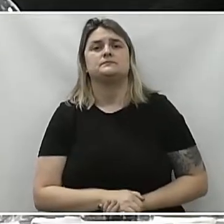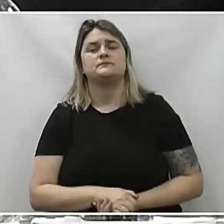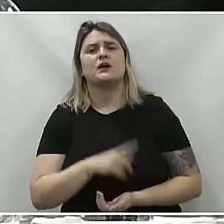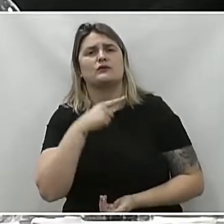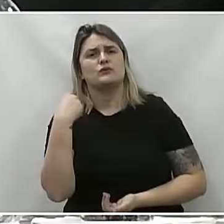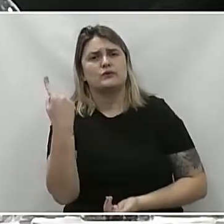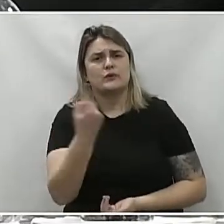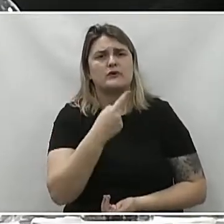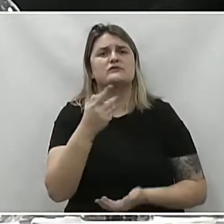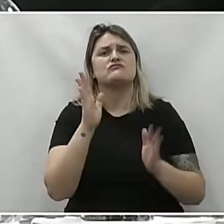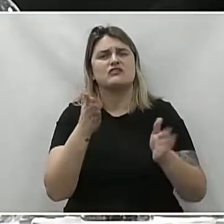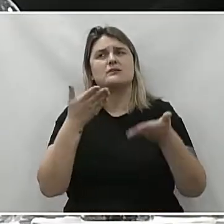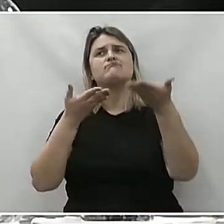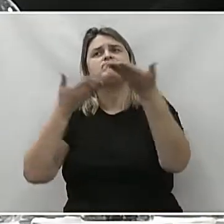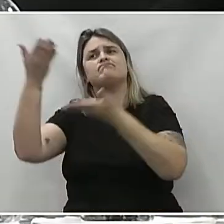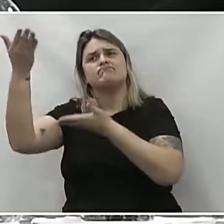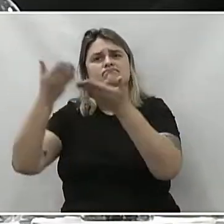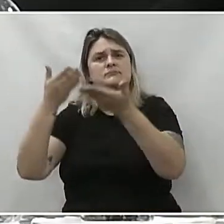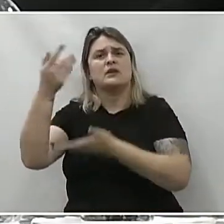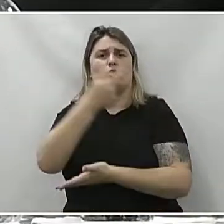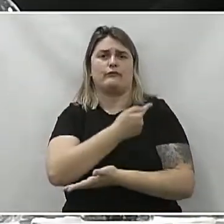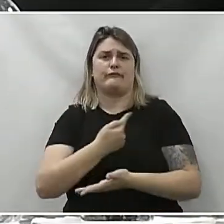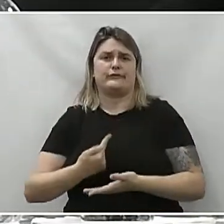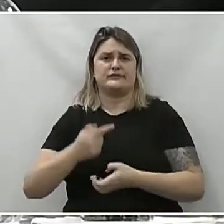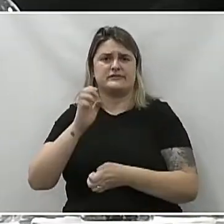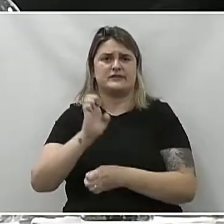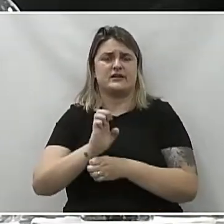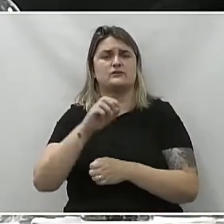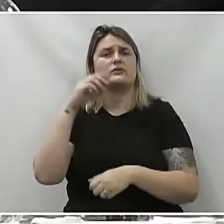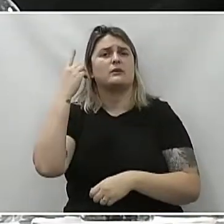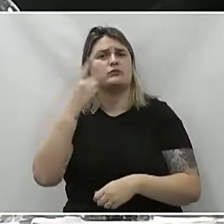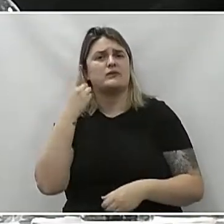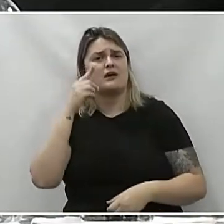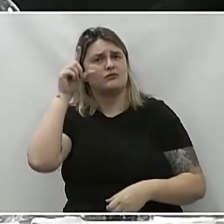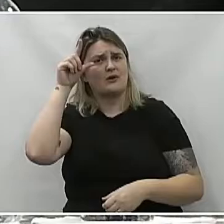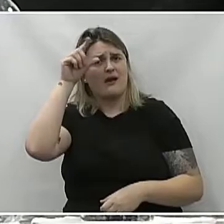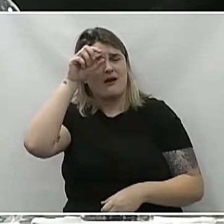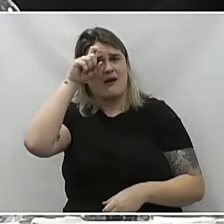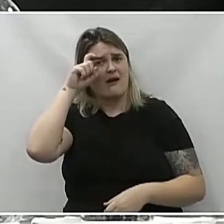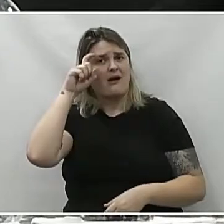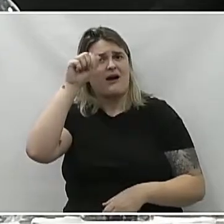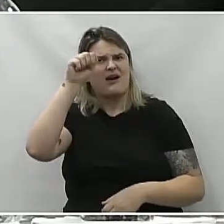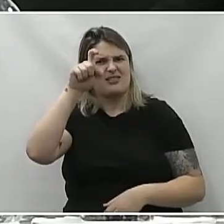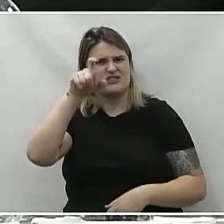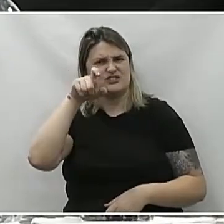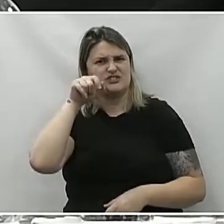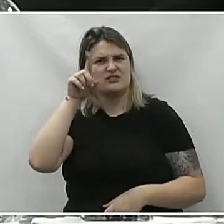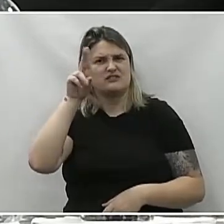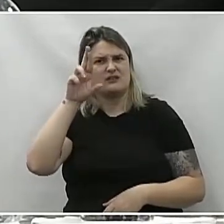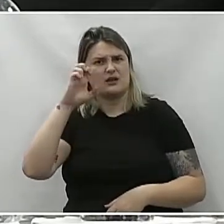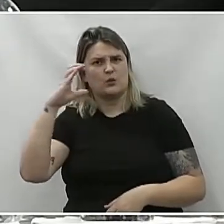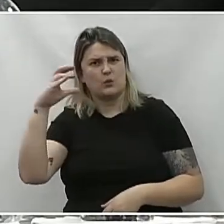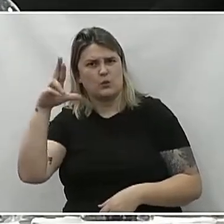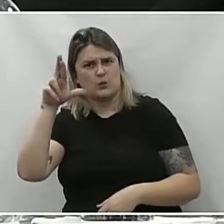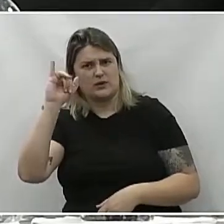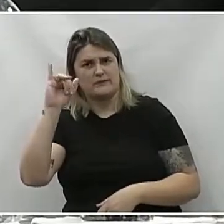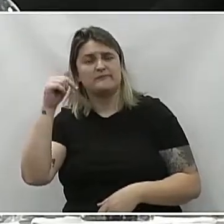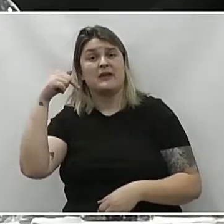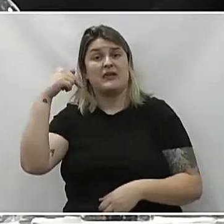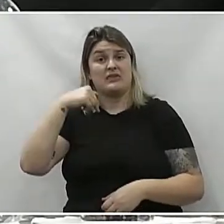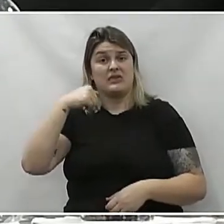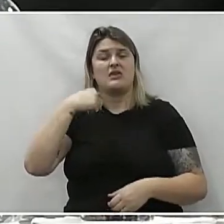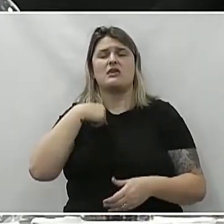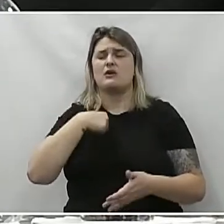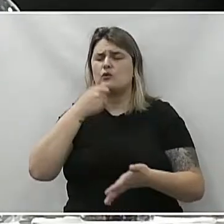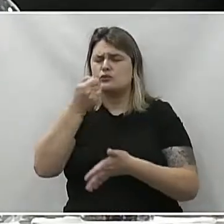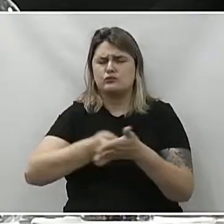Nós temos as tratativas lá no governo do Estado, Alexandre Cury está à frente desse projeto, e aqui essa vereadora não